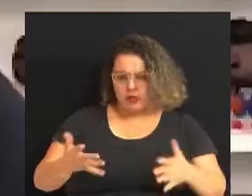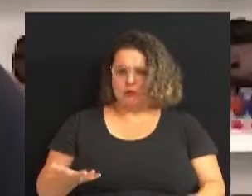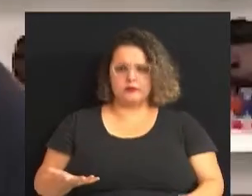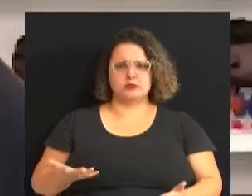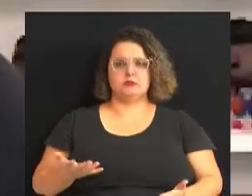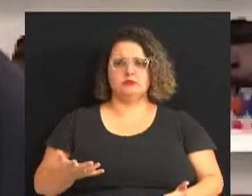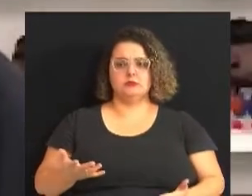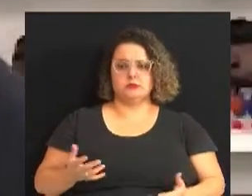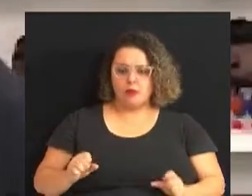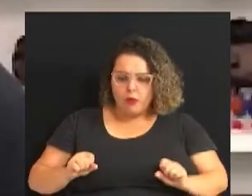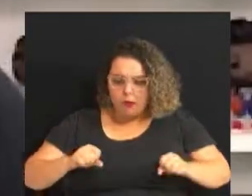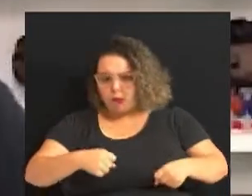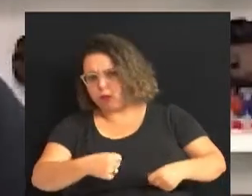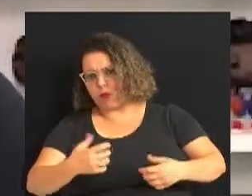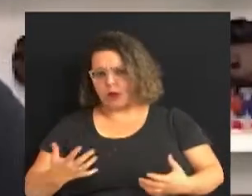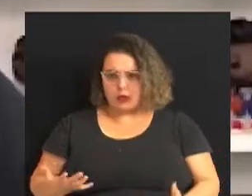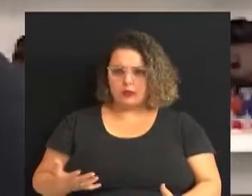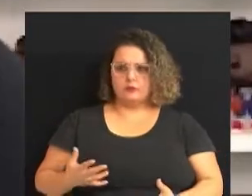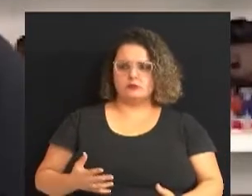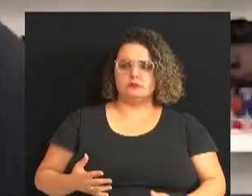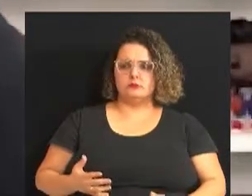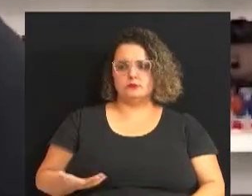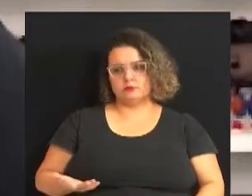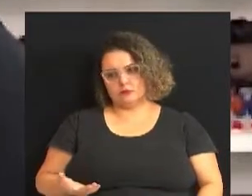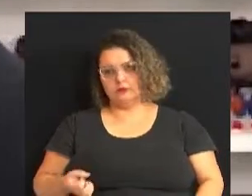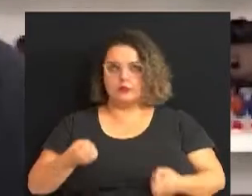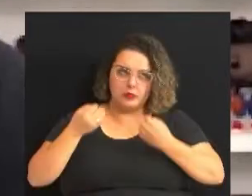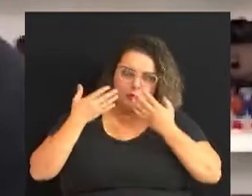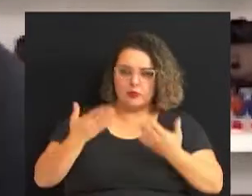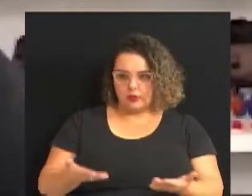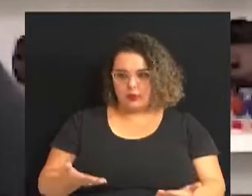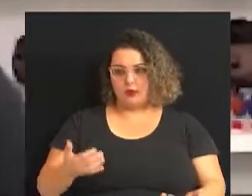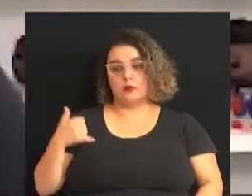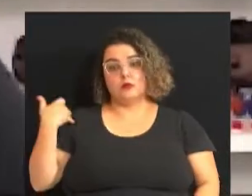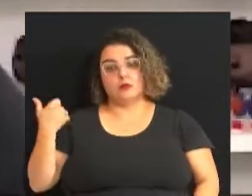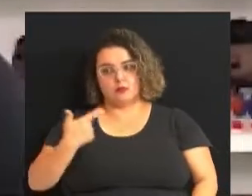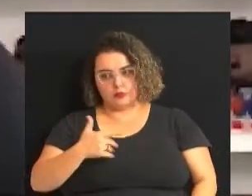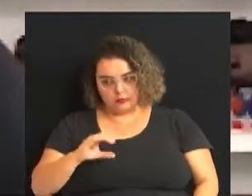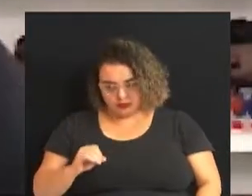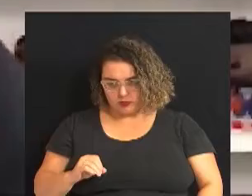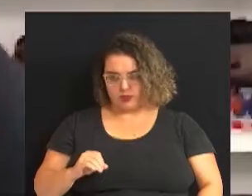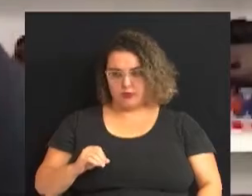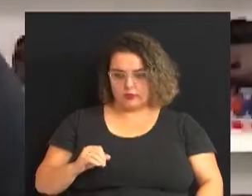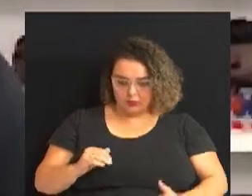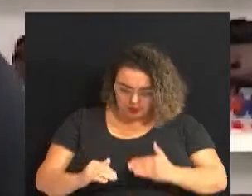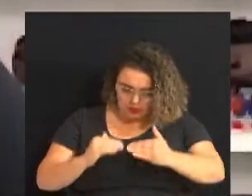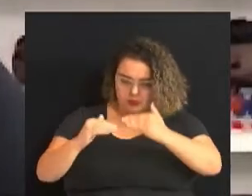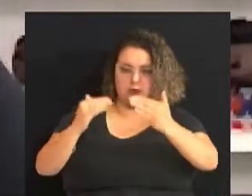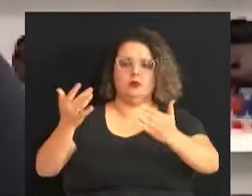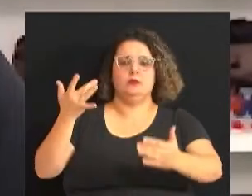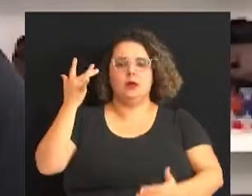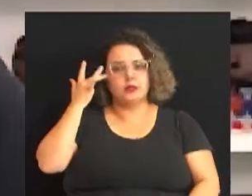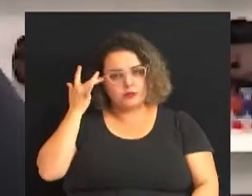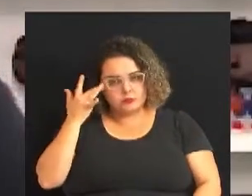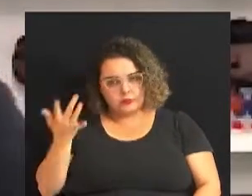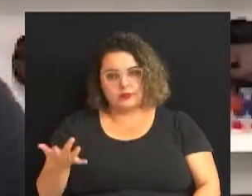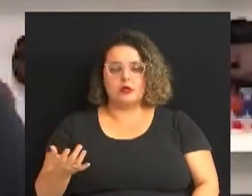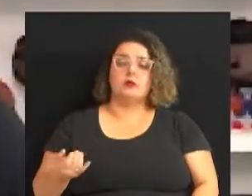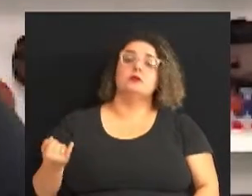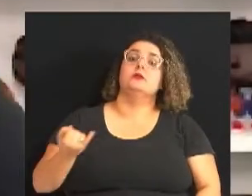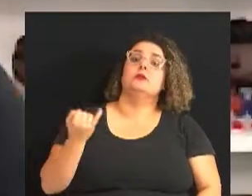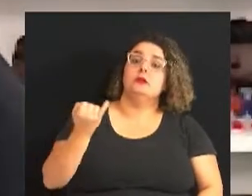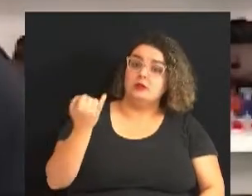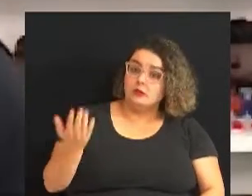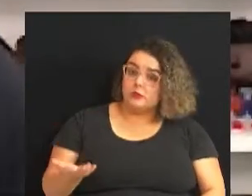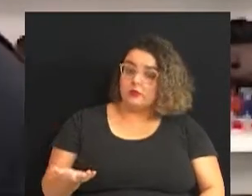cara defensivamente aplicado. Tudo bem, a gente está falando de um garoto de 20 anos que vai evoluir Sim. ainda, né? Eu acho que isso é fundamental.